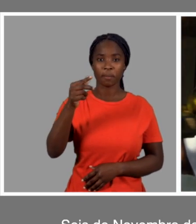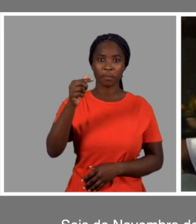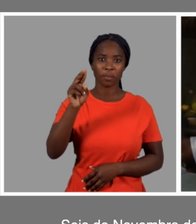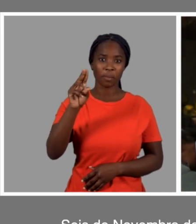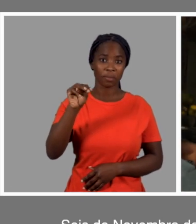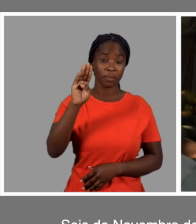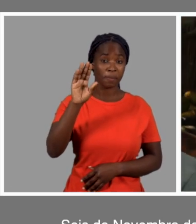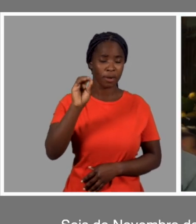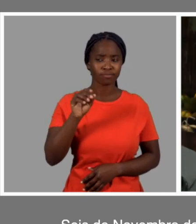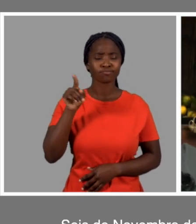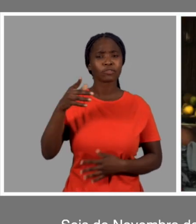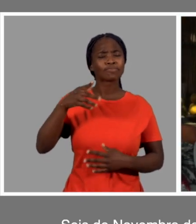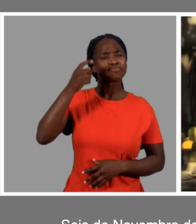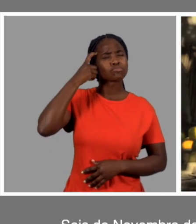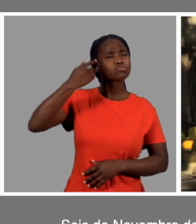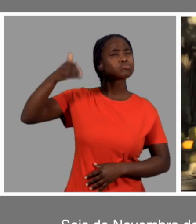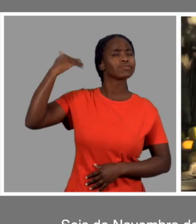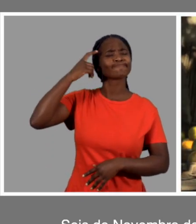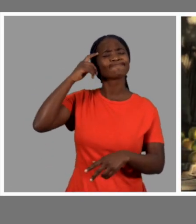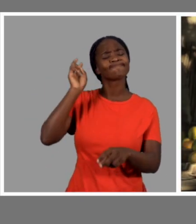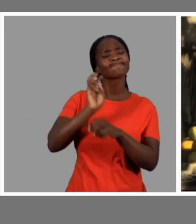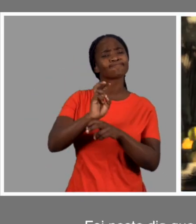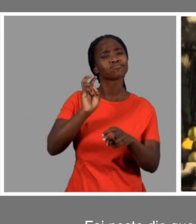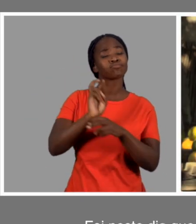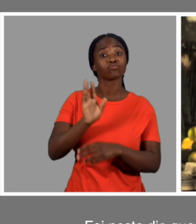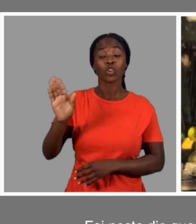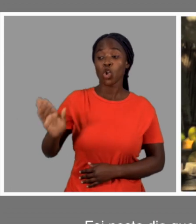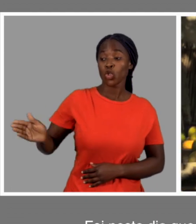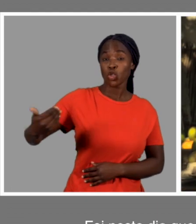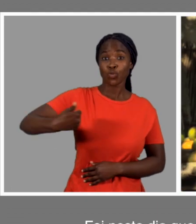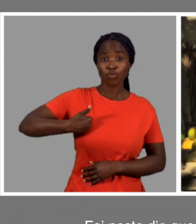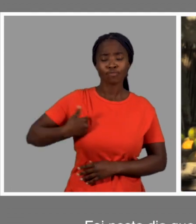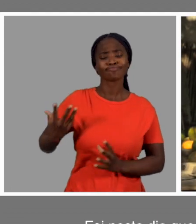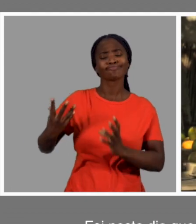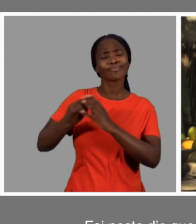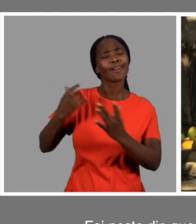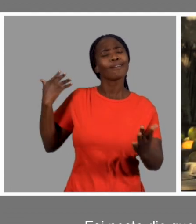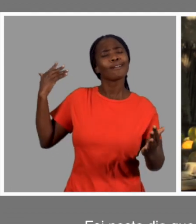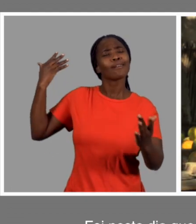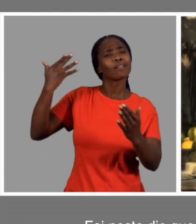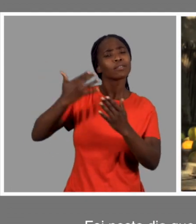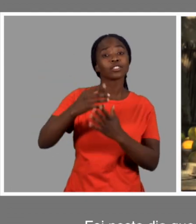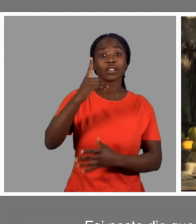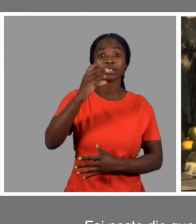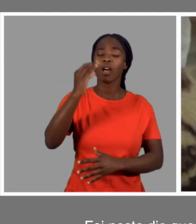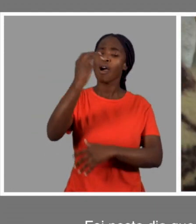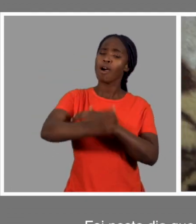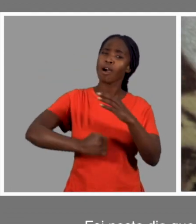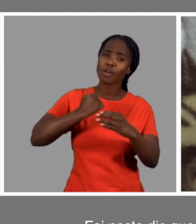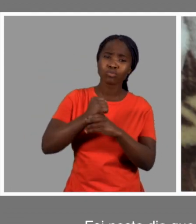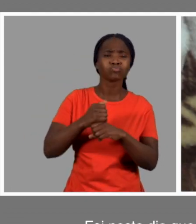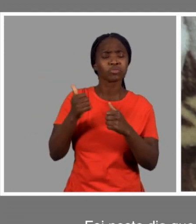Sr. Rogério Niantumbo. Foi neste dia que a sua ex-esposa decidiu terminar uma relação